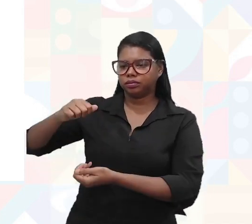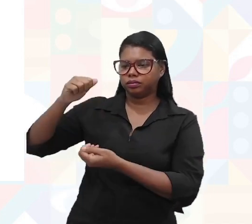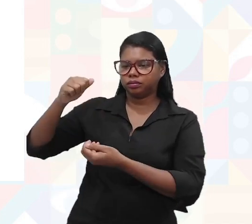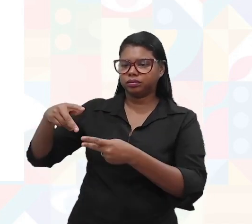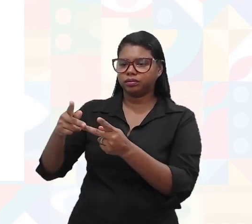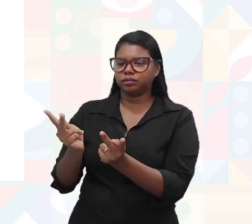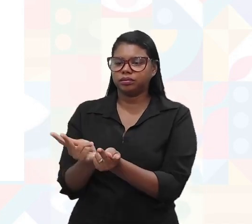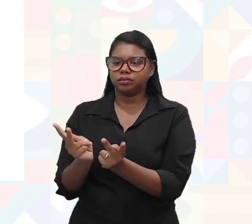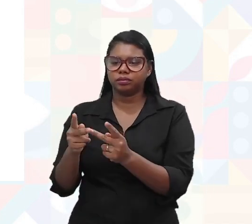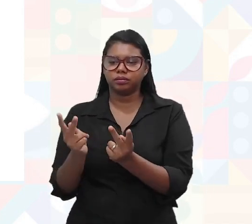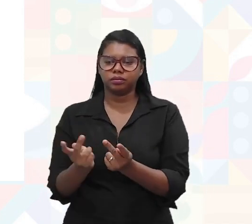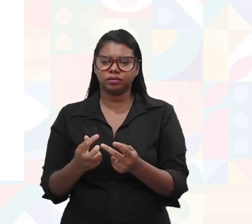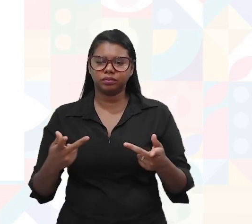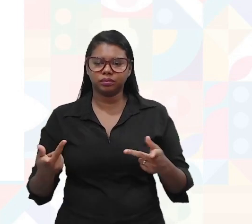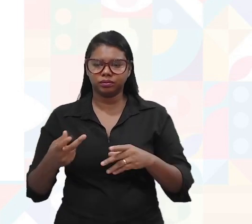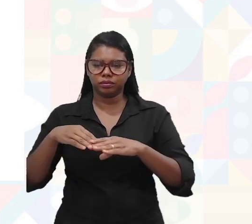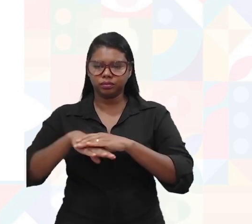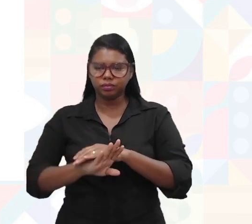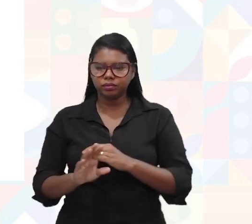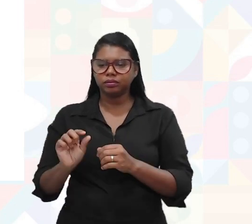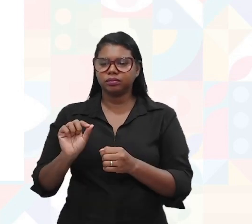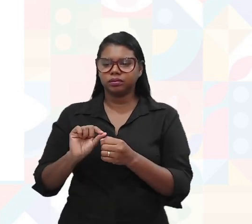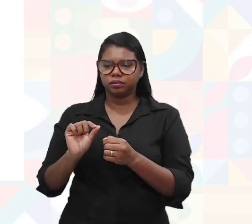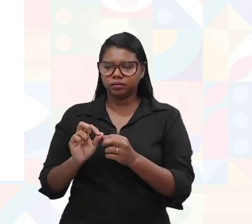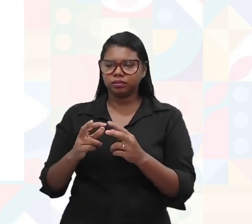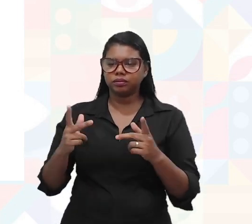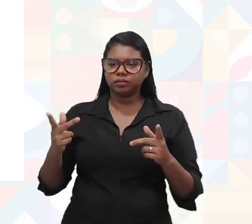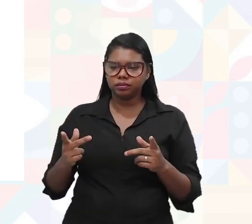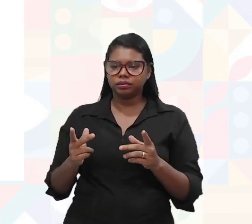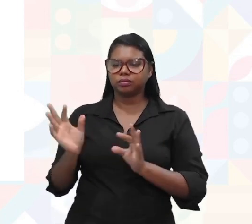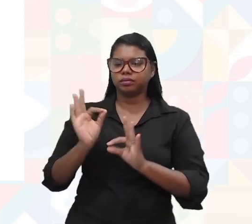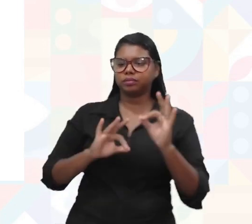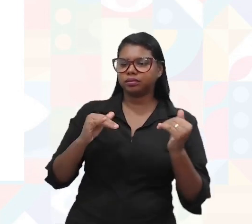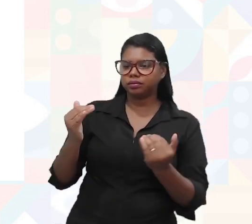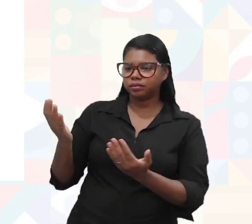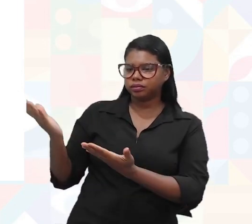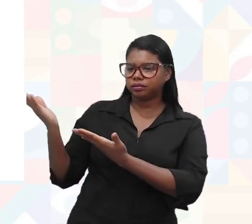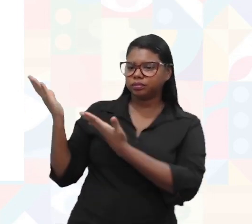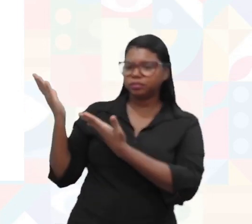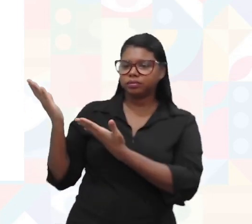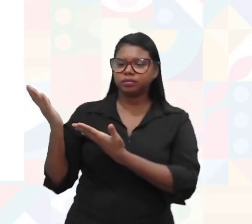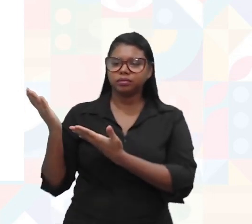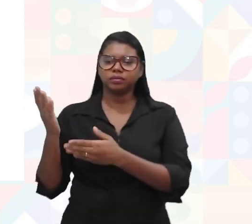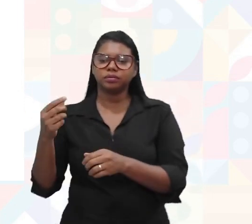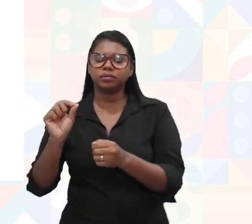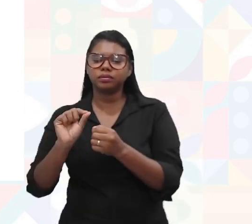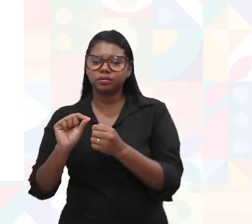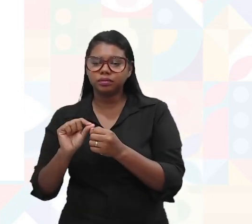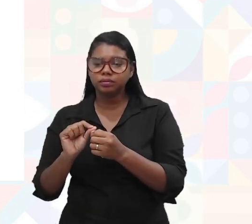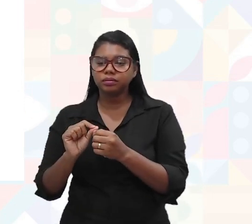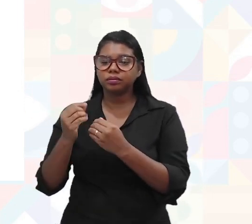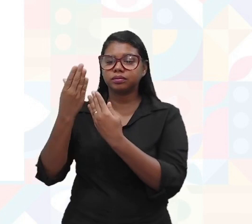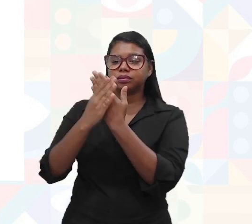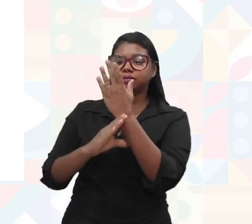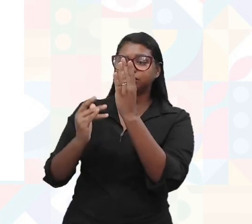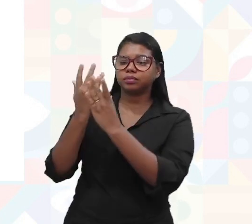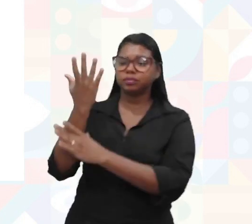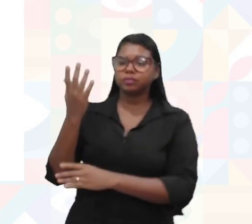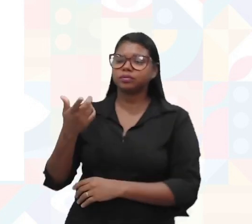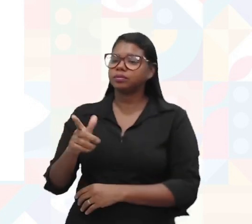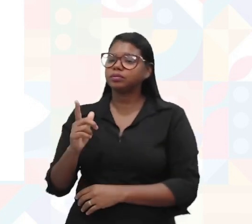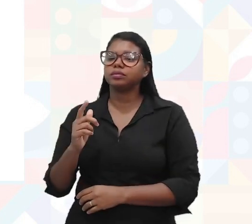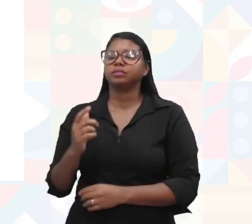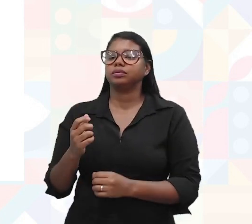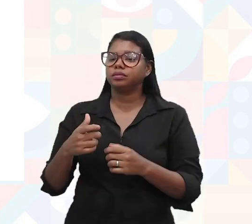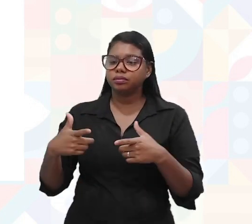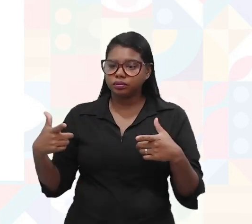etc. E os sapateiros. Toda essa produção era uma produção artesanal, então ela não tinha uma quantidade